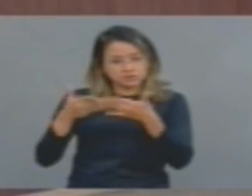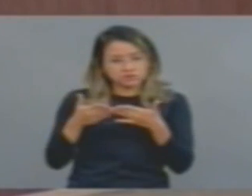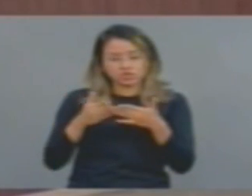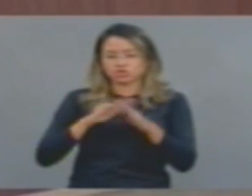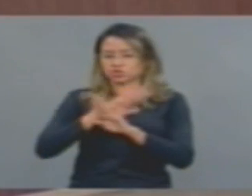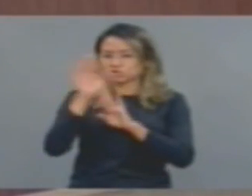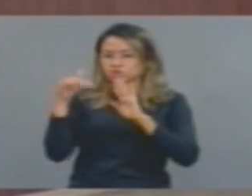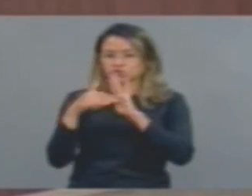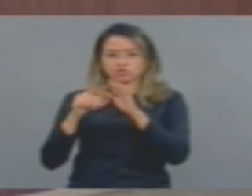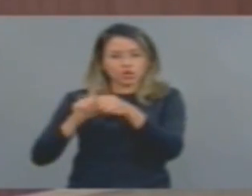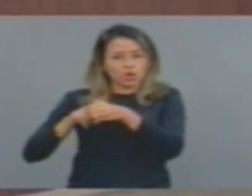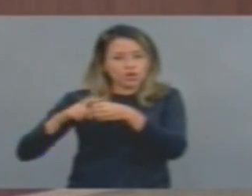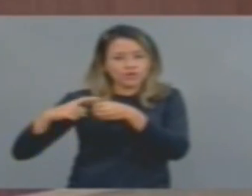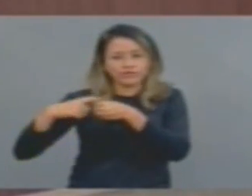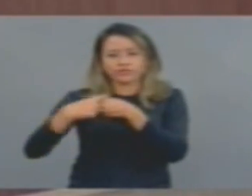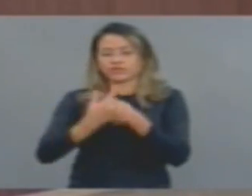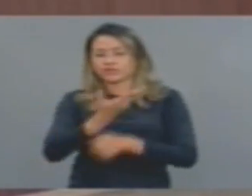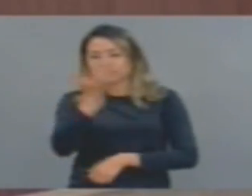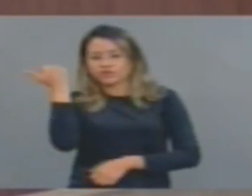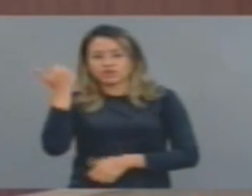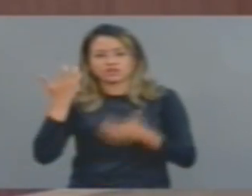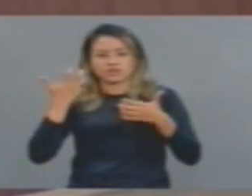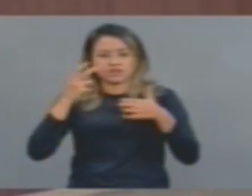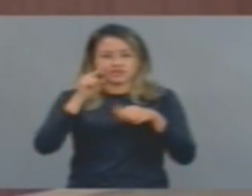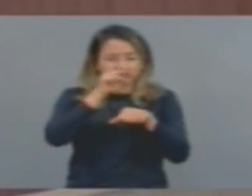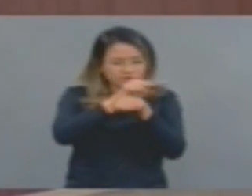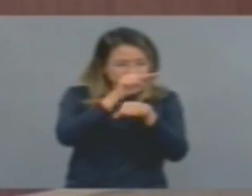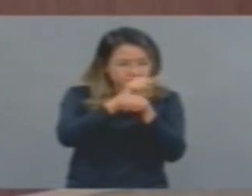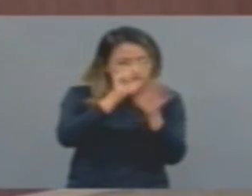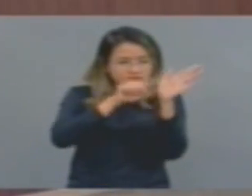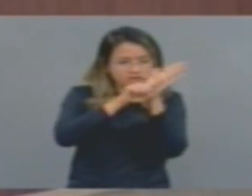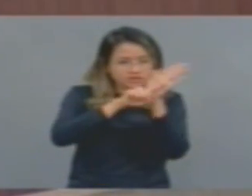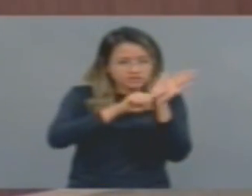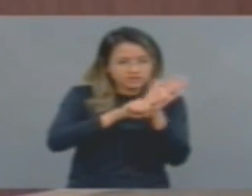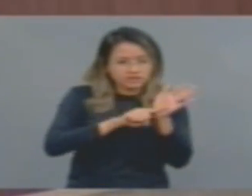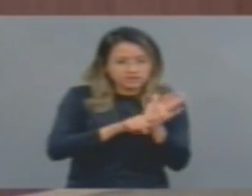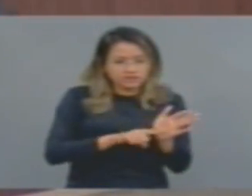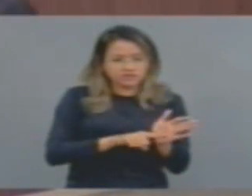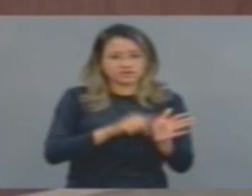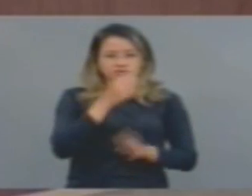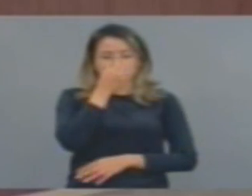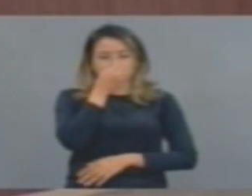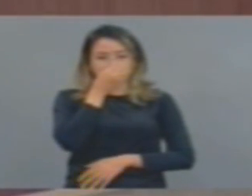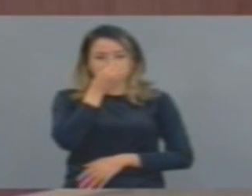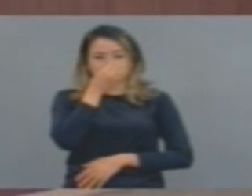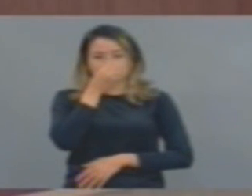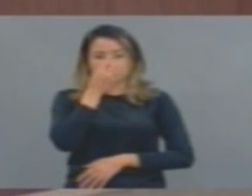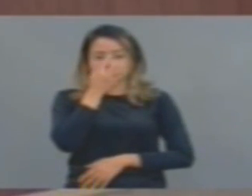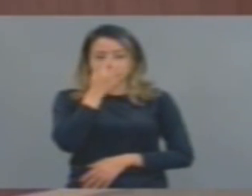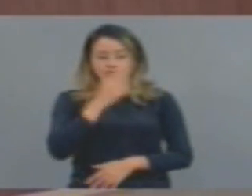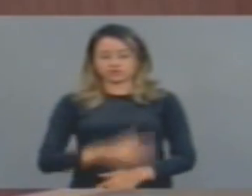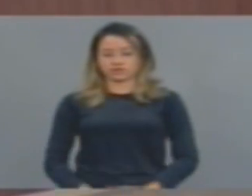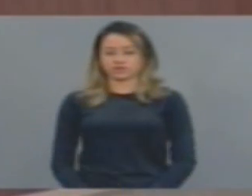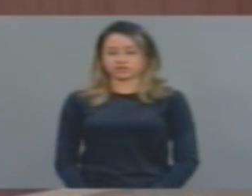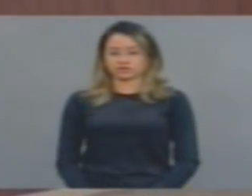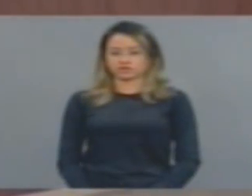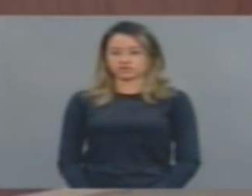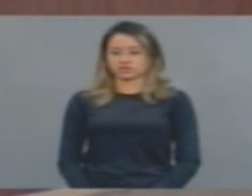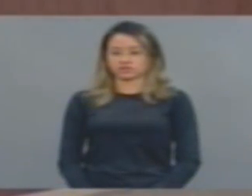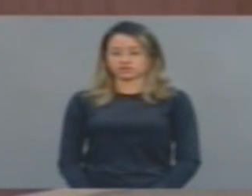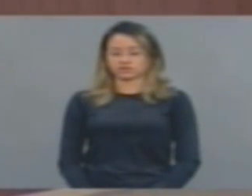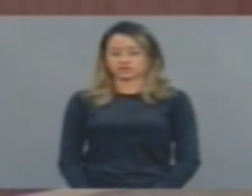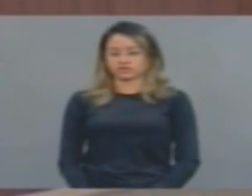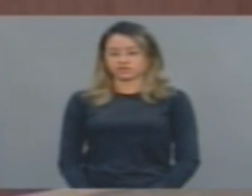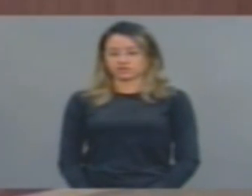convênios, deputado Heitor Ferrer, porque nós queremos fiscalizar esta aplicação. Sim. Eu lhe afirmo, eu fui lá mais de uma